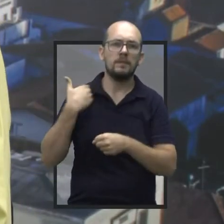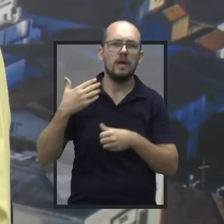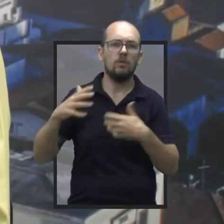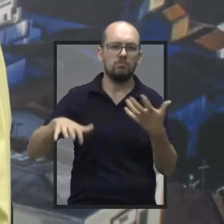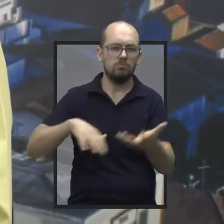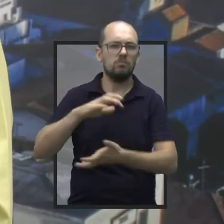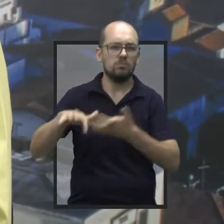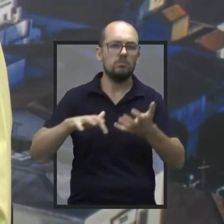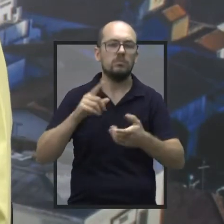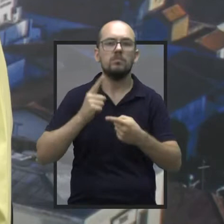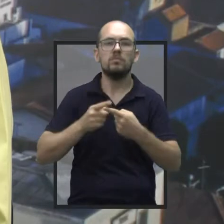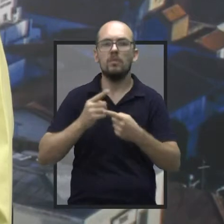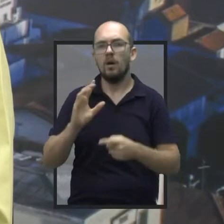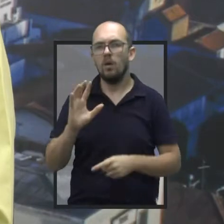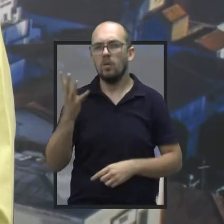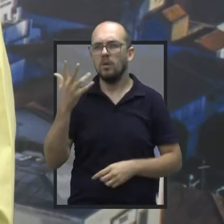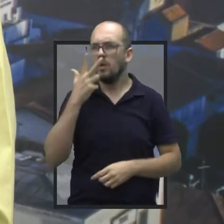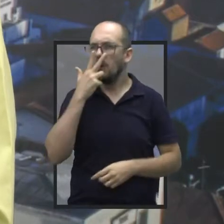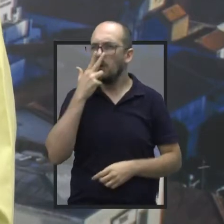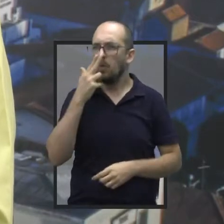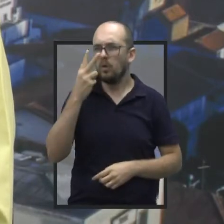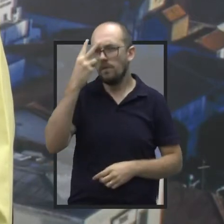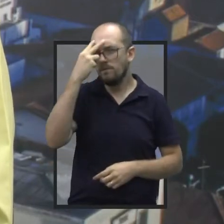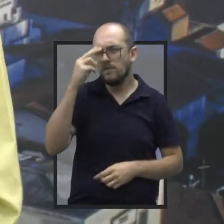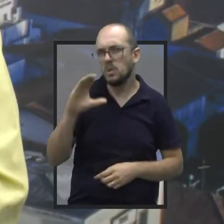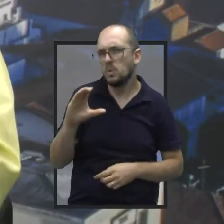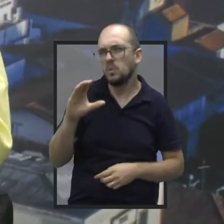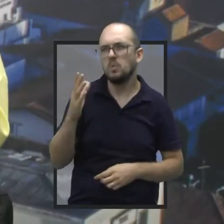que aconteceu? Se eu não me engano, o Vanucci